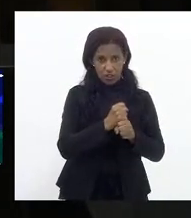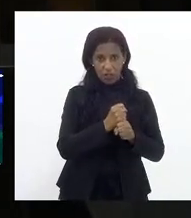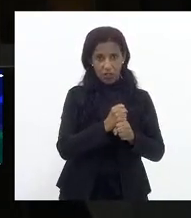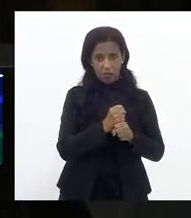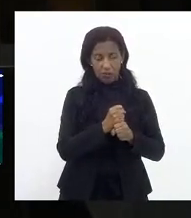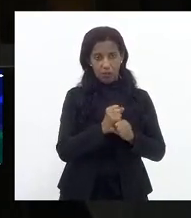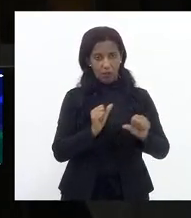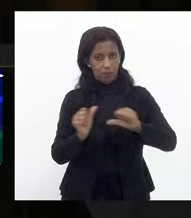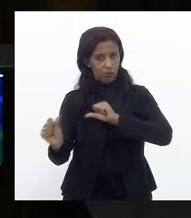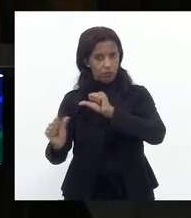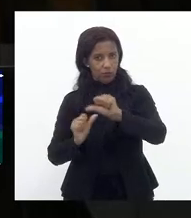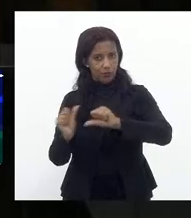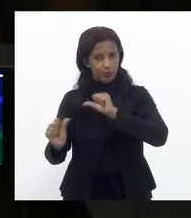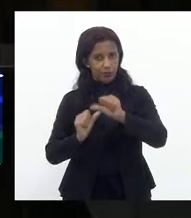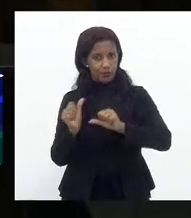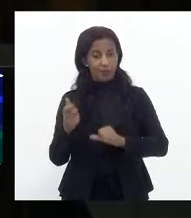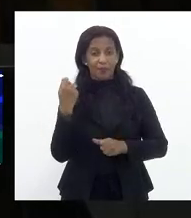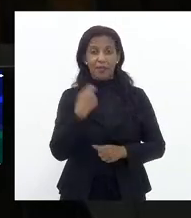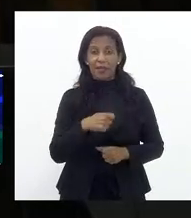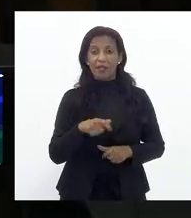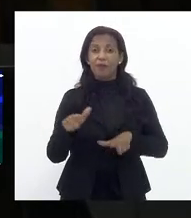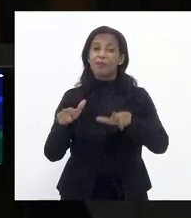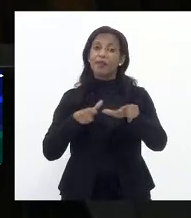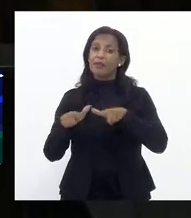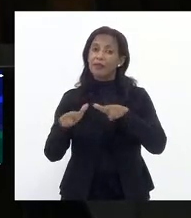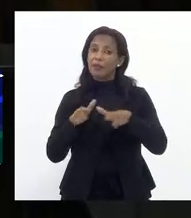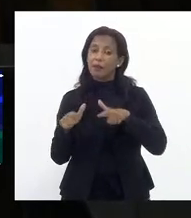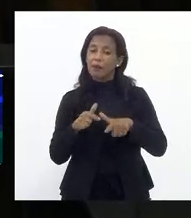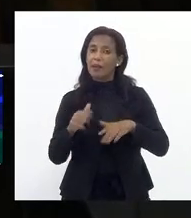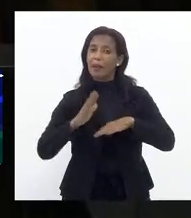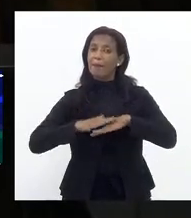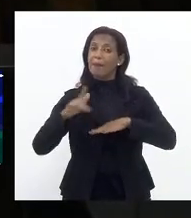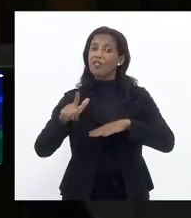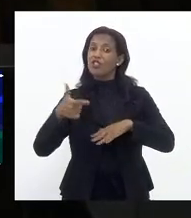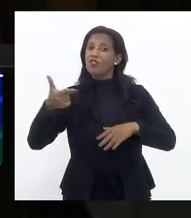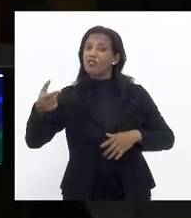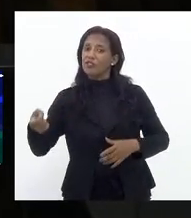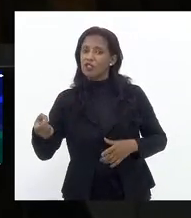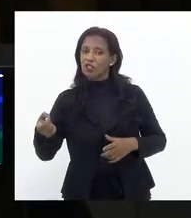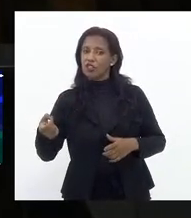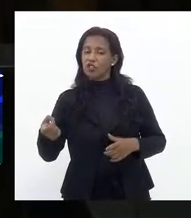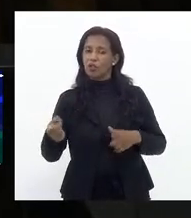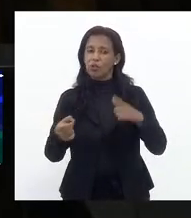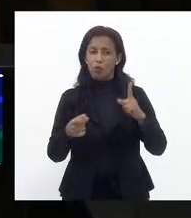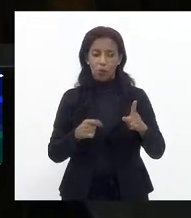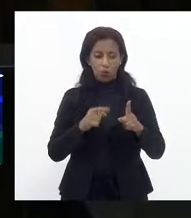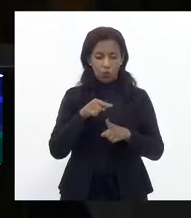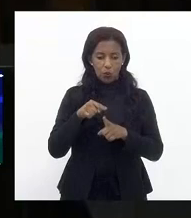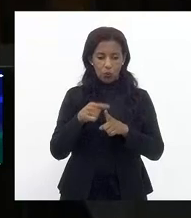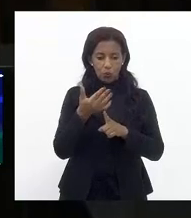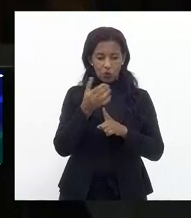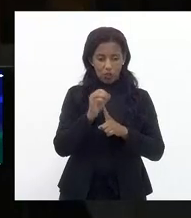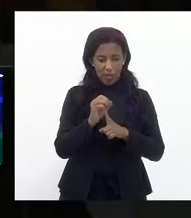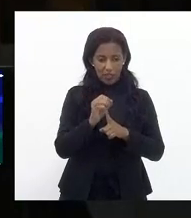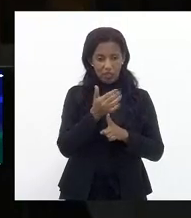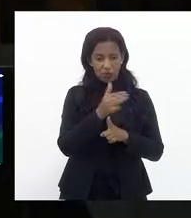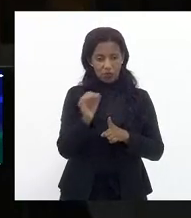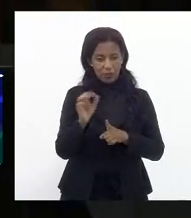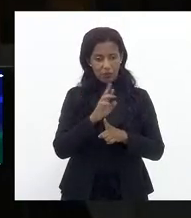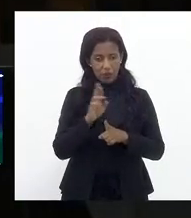de transição, ele vai ter que trabalhar mais 20, os 10 que faltam, com